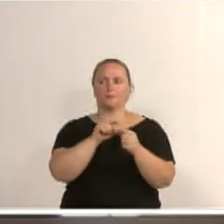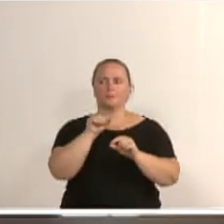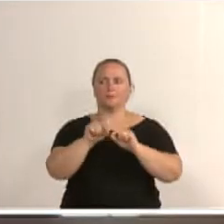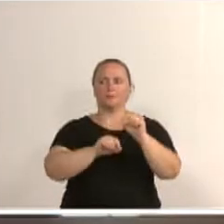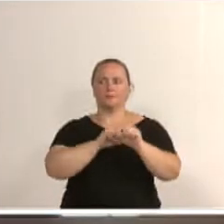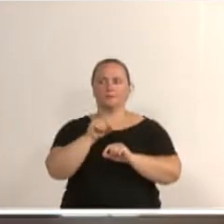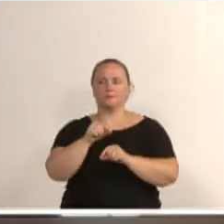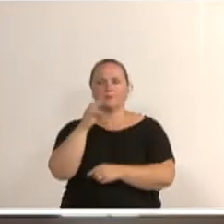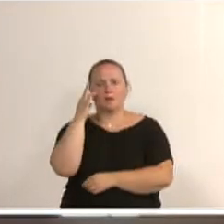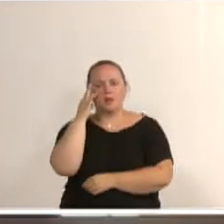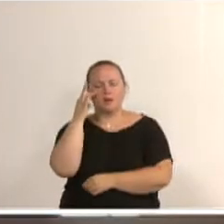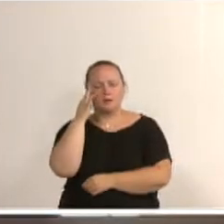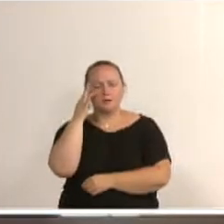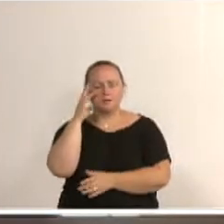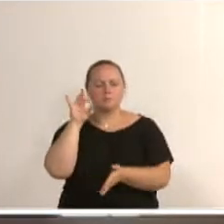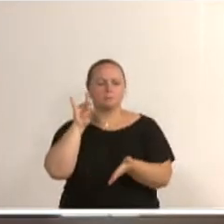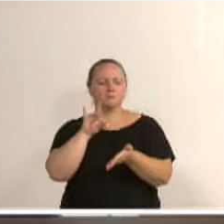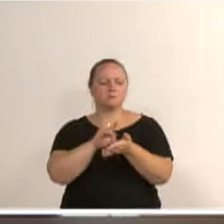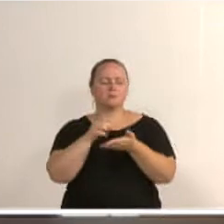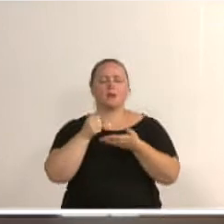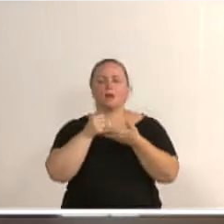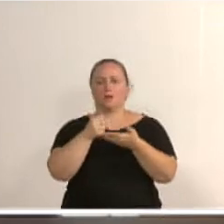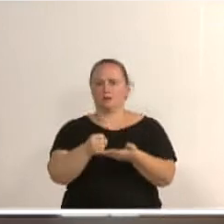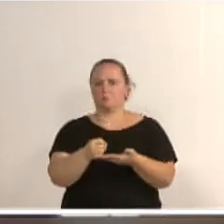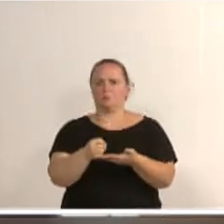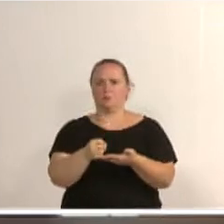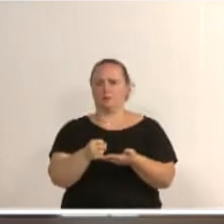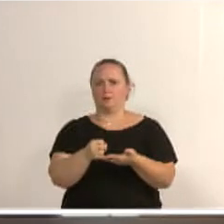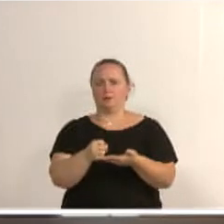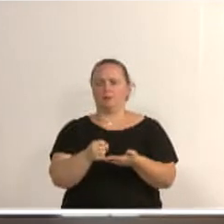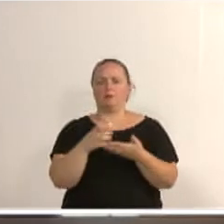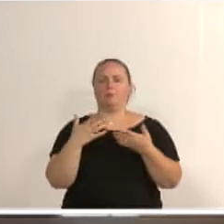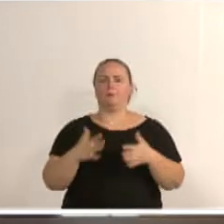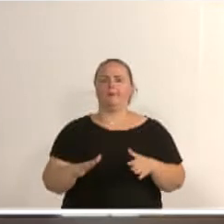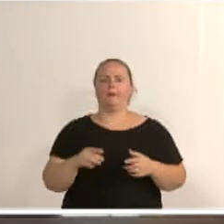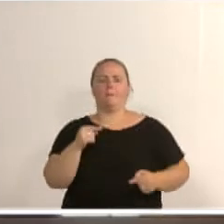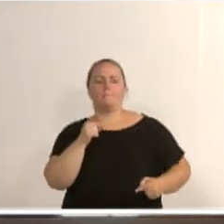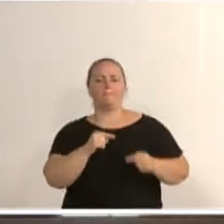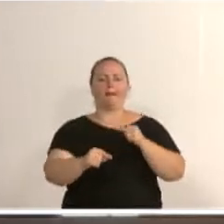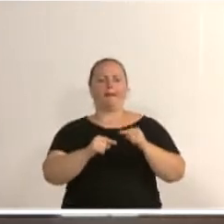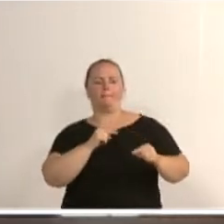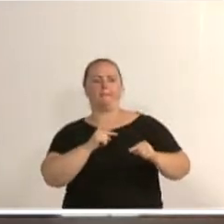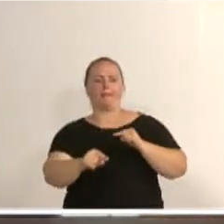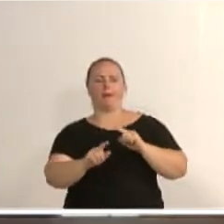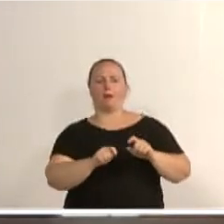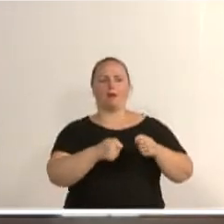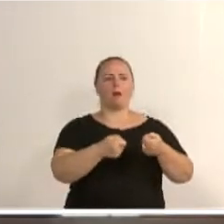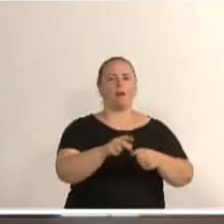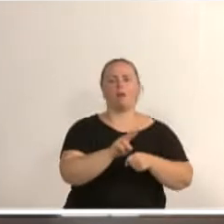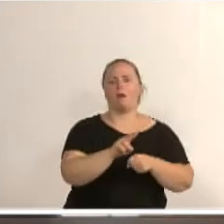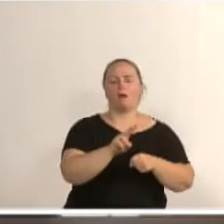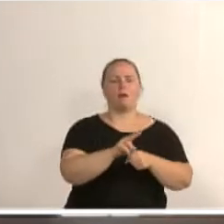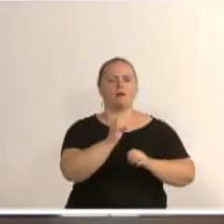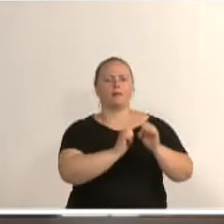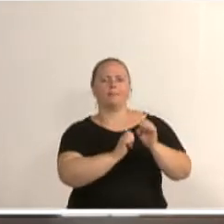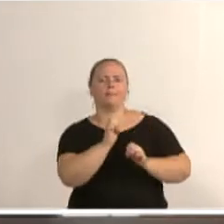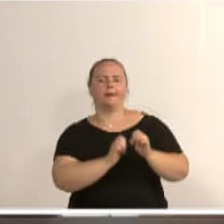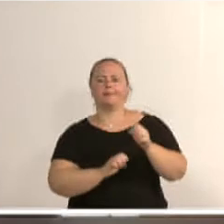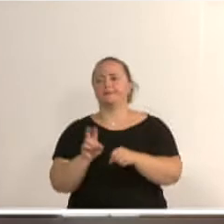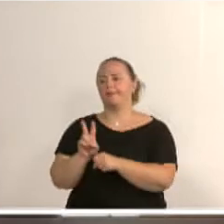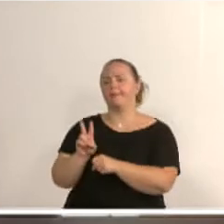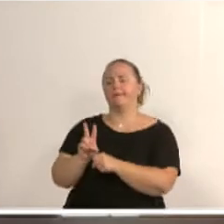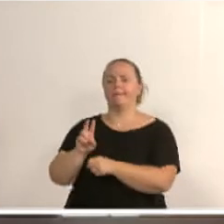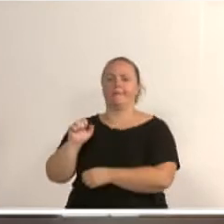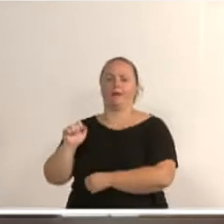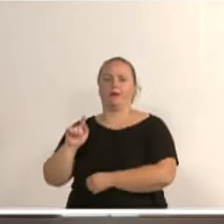escutar realmente e poder estar ajudando a comunidade. Ninguém aqui está com ideia contrária de defender a empresa ou defender a Agir. Nós temos que defender aquilo